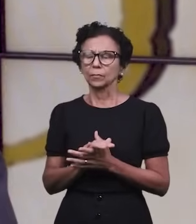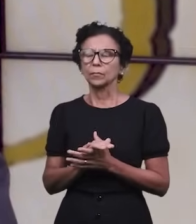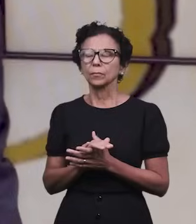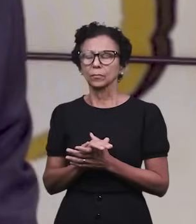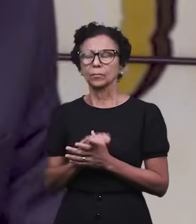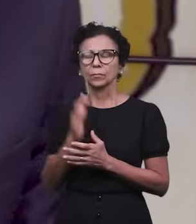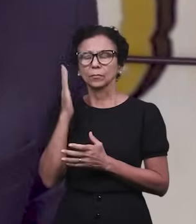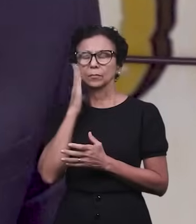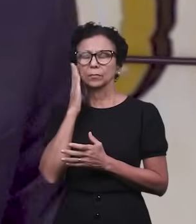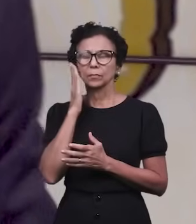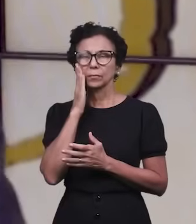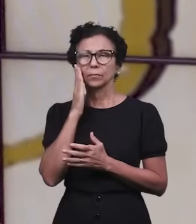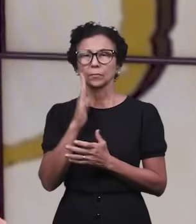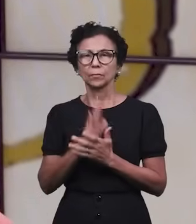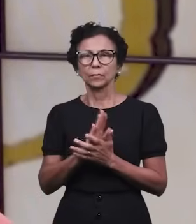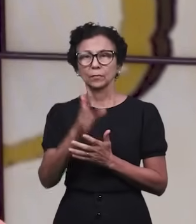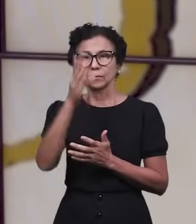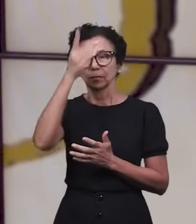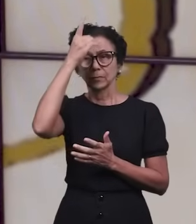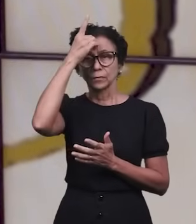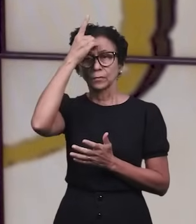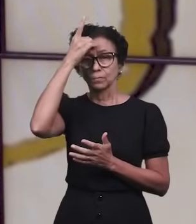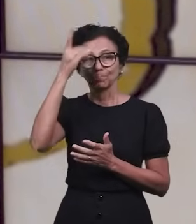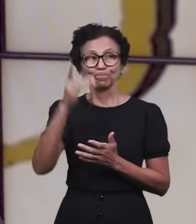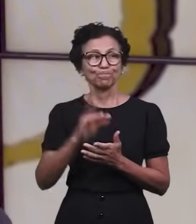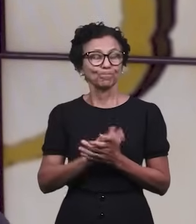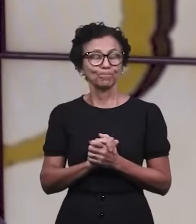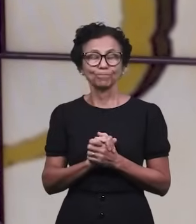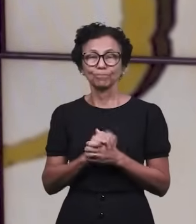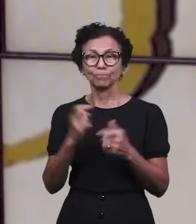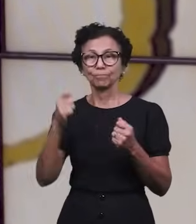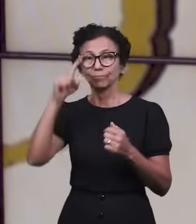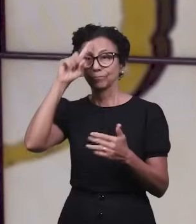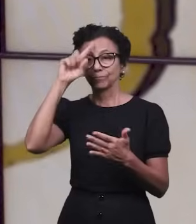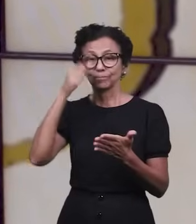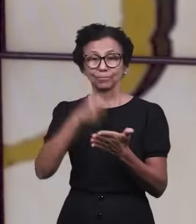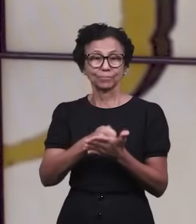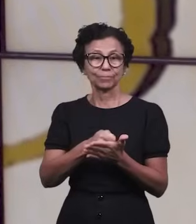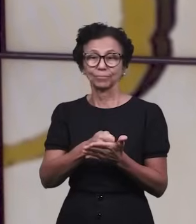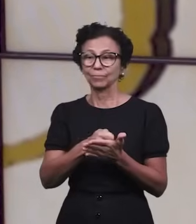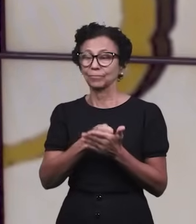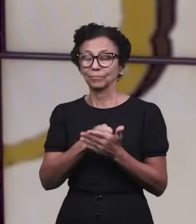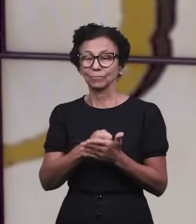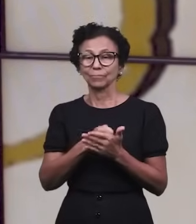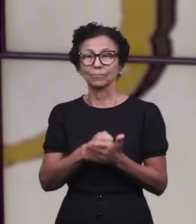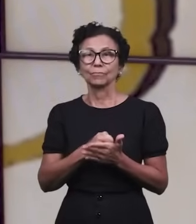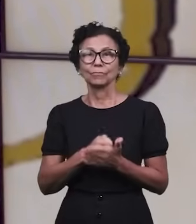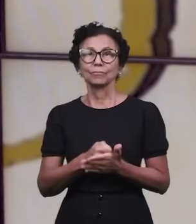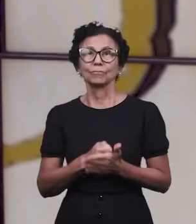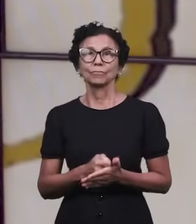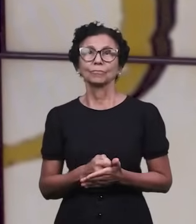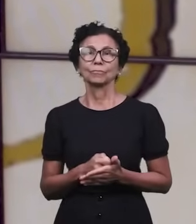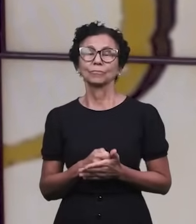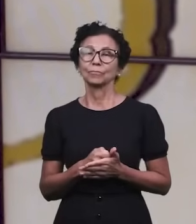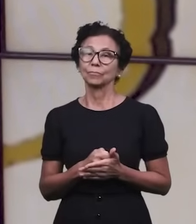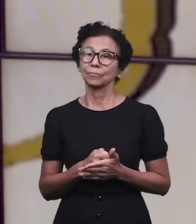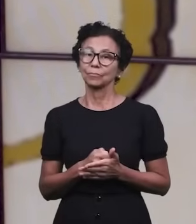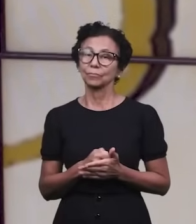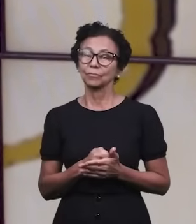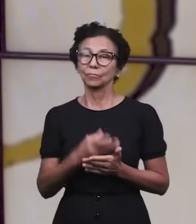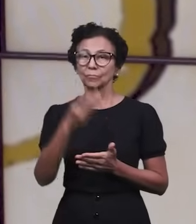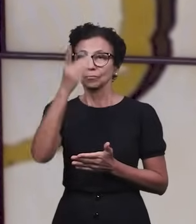que vêm da igreja, principalmente dons que envolvem decisões, direções, eles precisam passar por um filtro, eles precisam